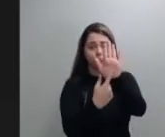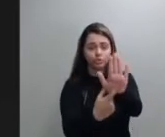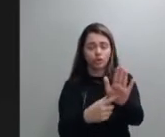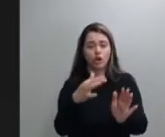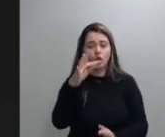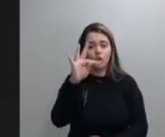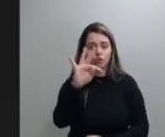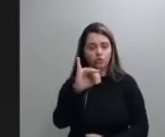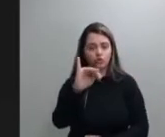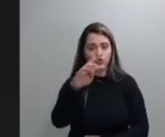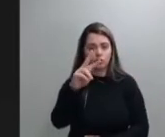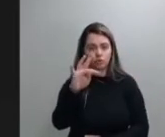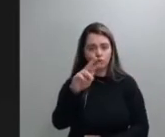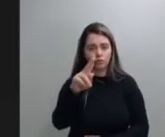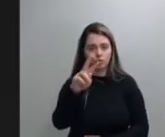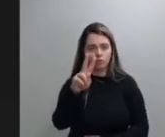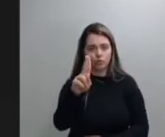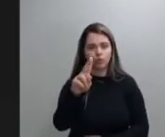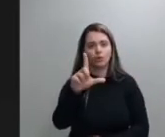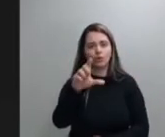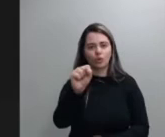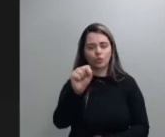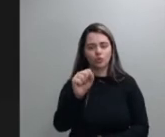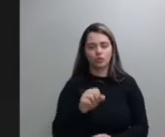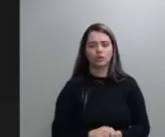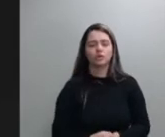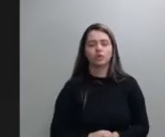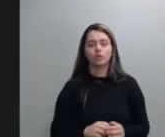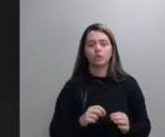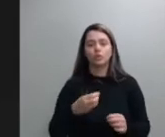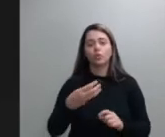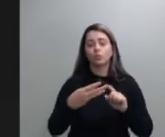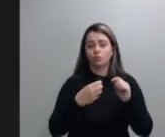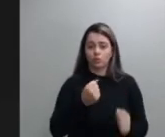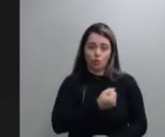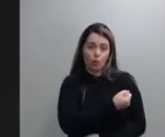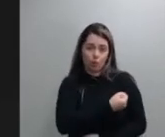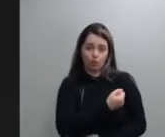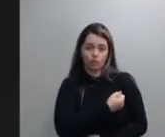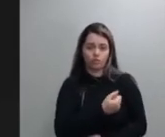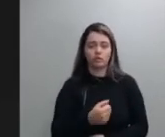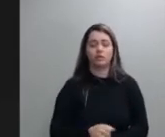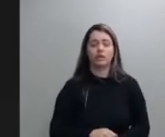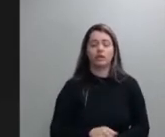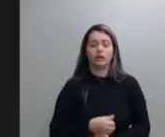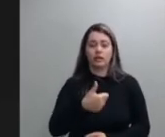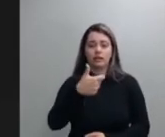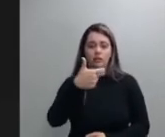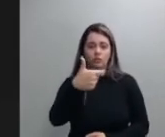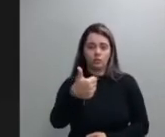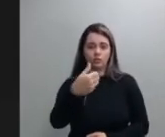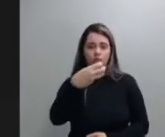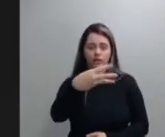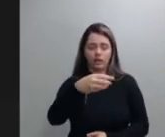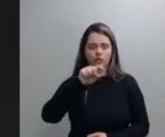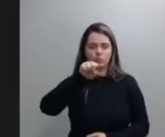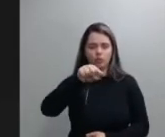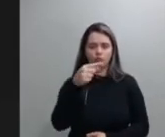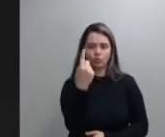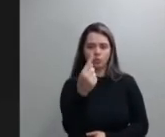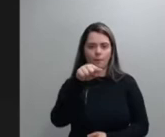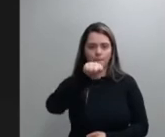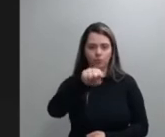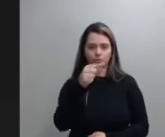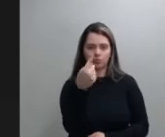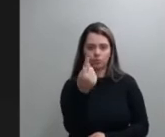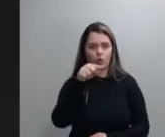e aí vem o item 13.1 1.1 1.1 para aferição para fim de aferição de pontos na prova de títulos